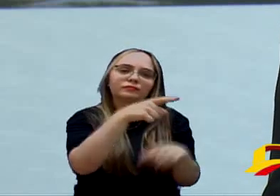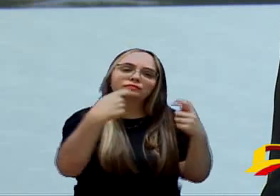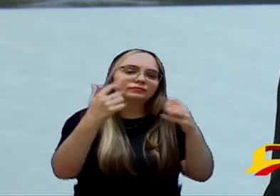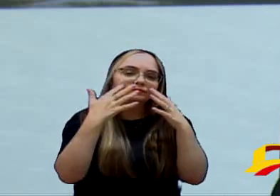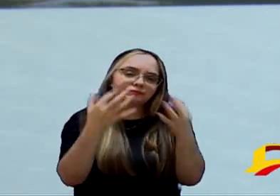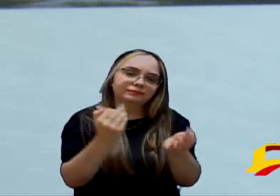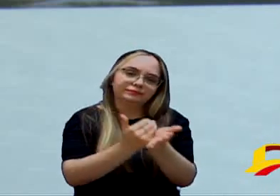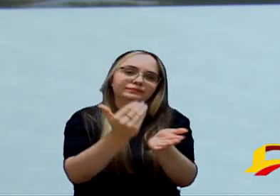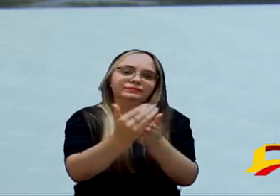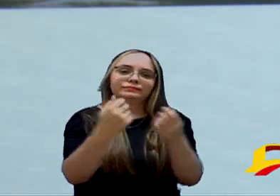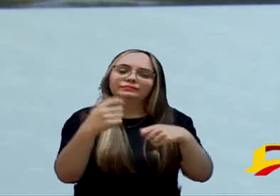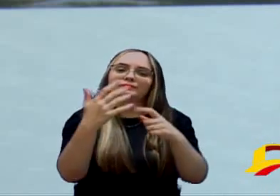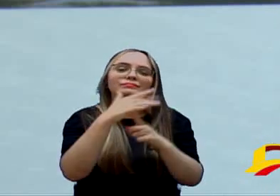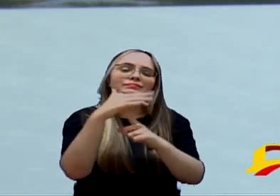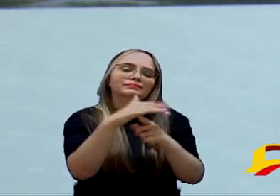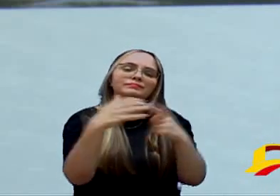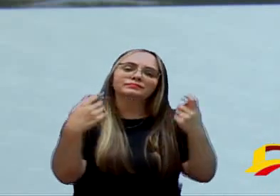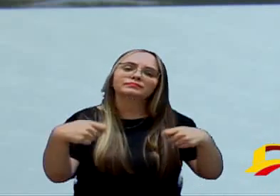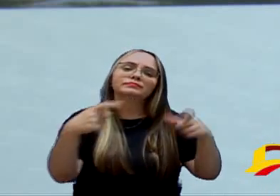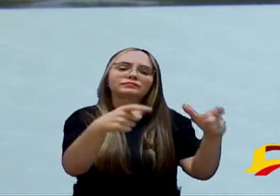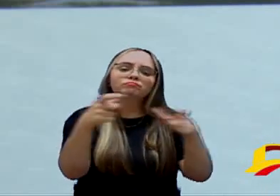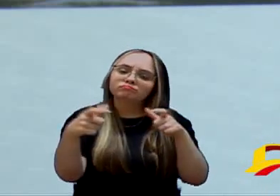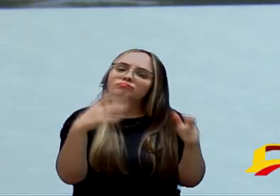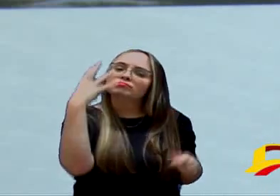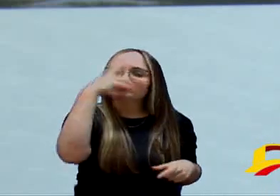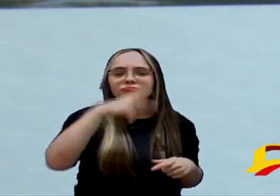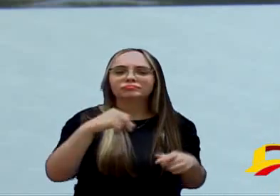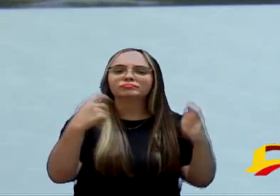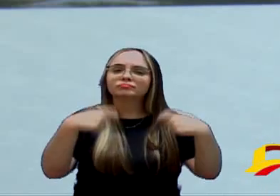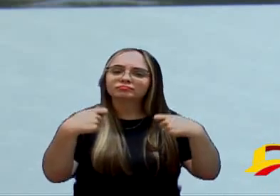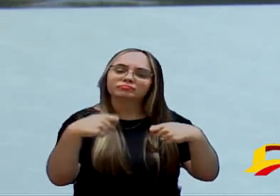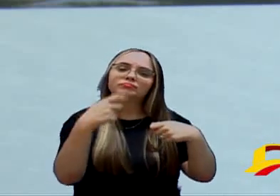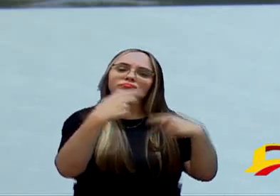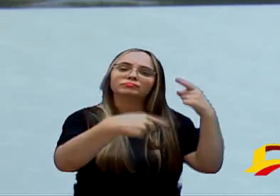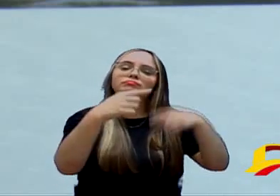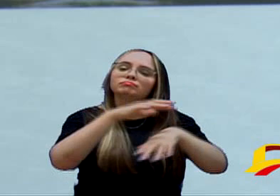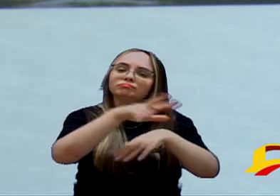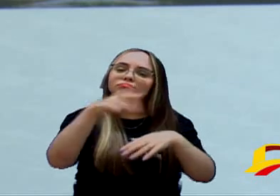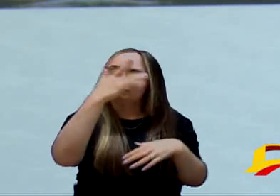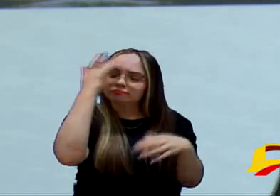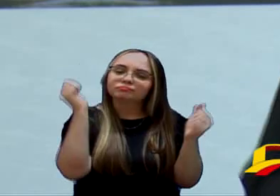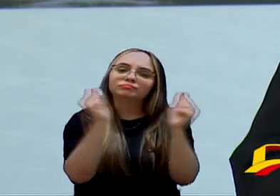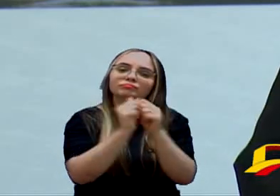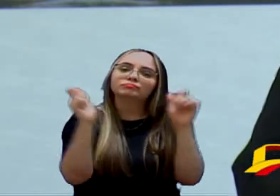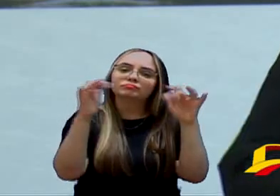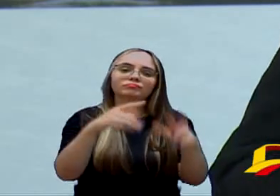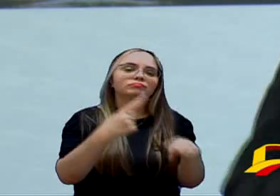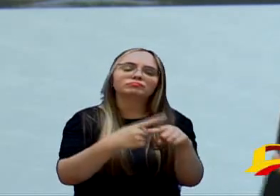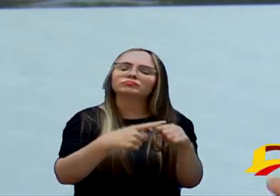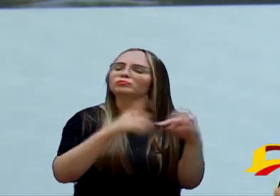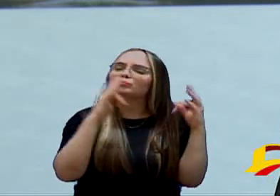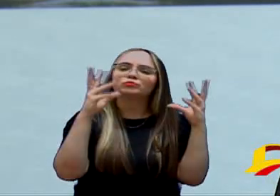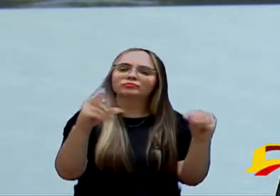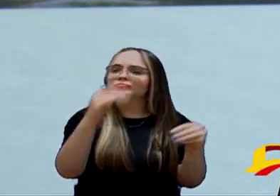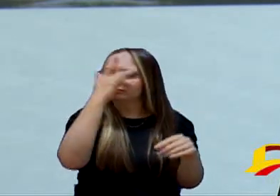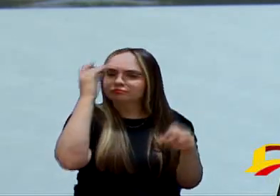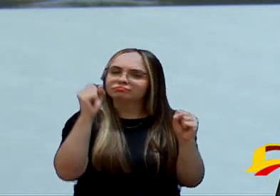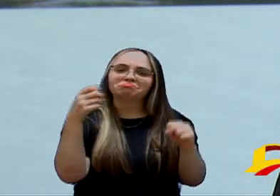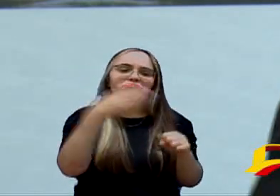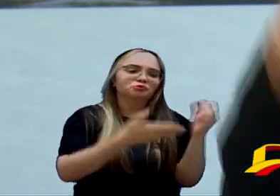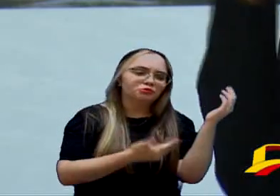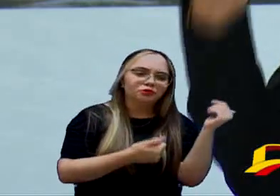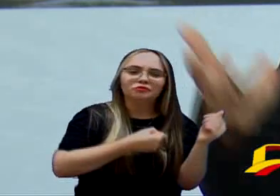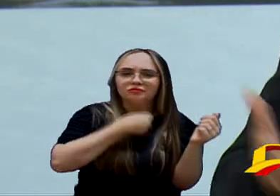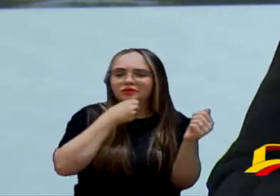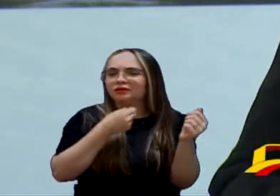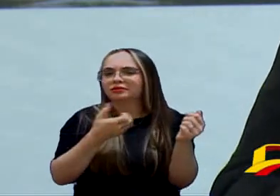ter uma atenção os parques são espaços mais Democráticos do mundo né porque os parques todas as pessoas podem estar no